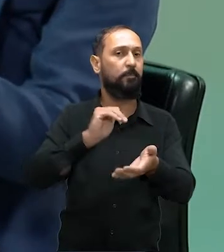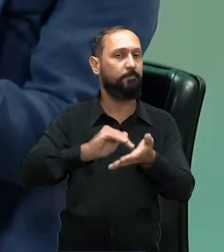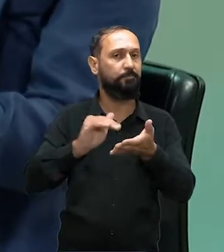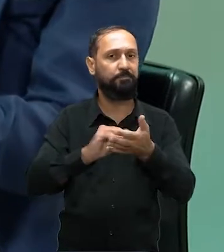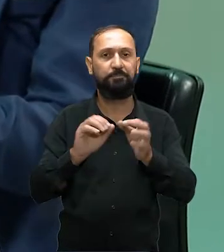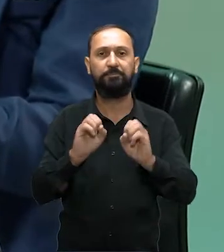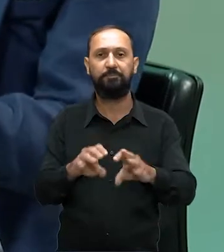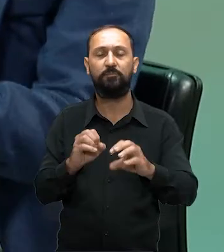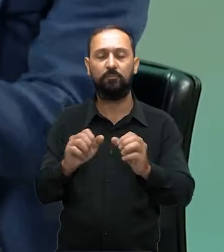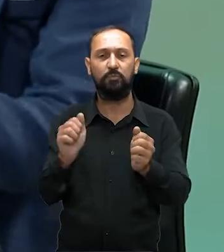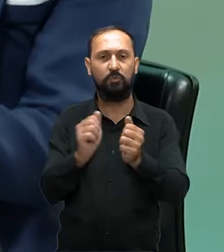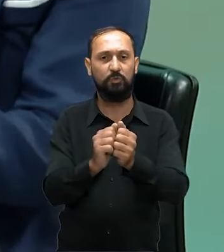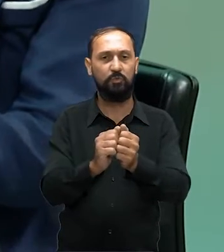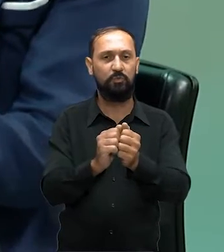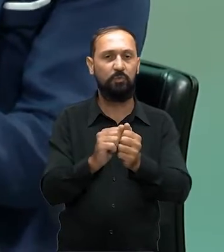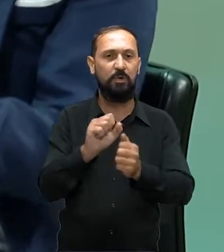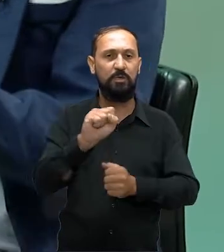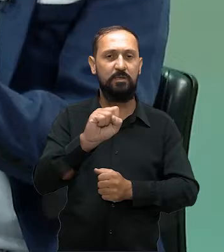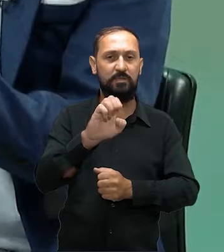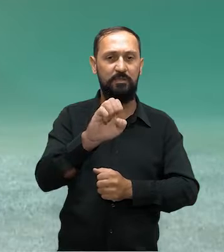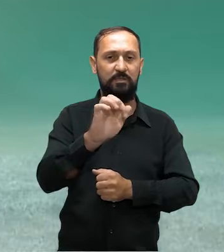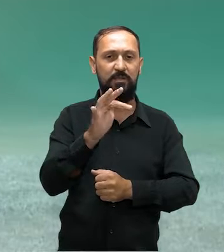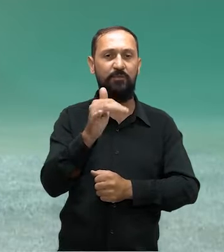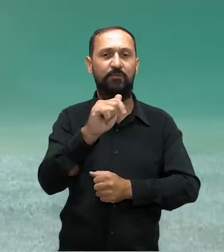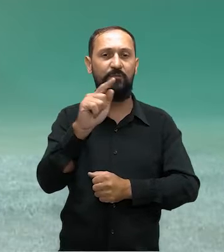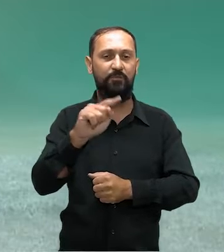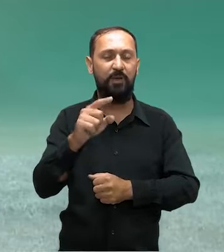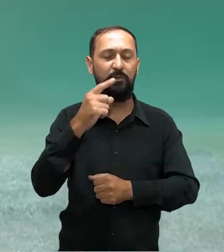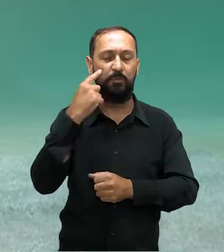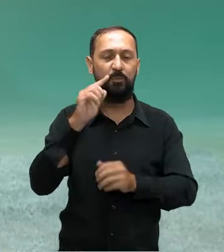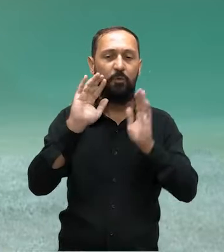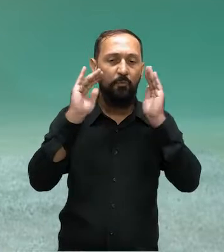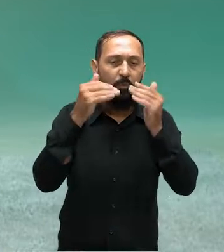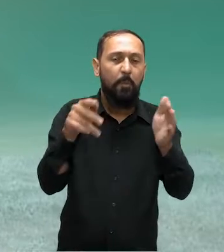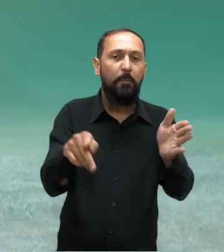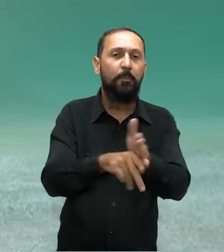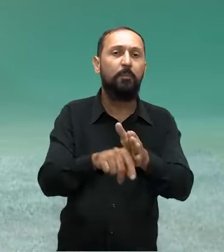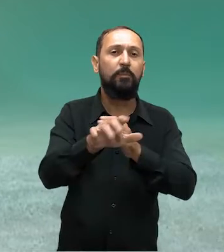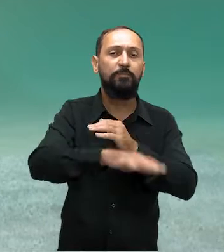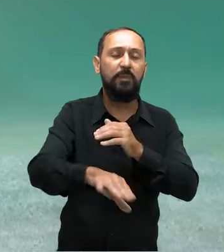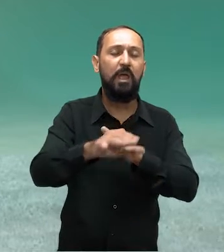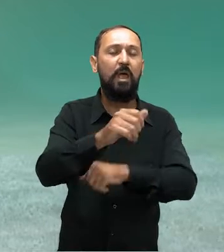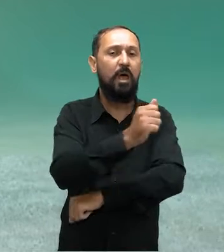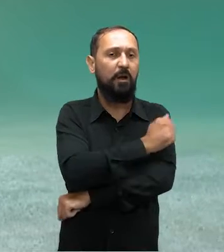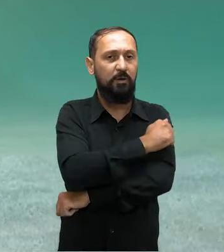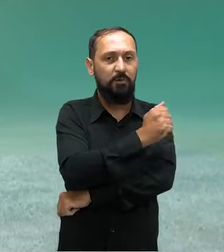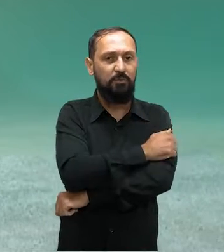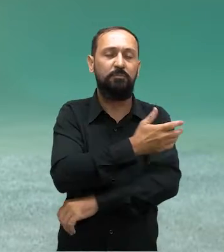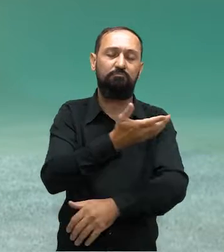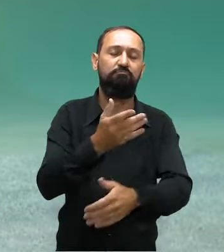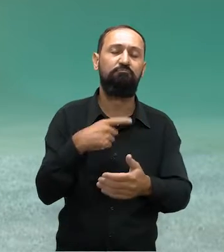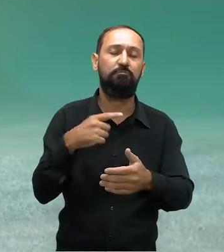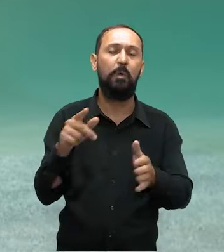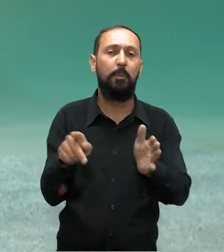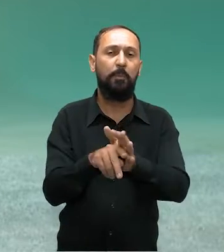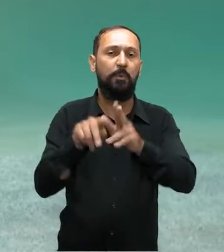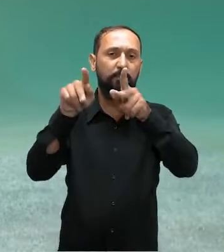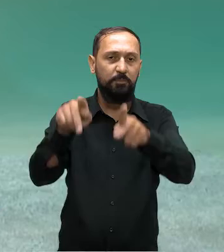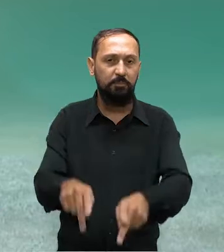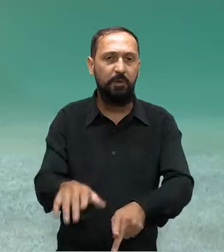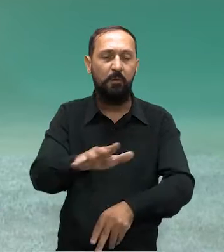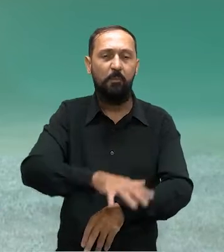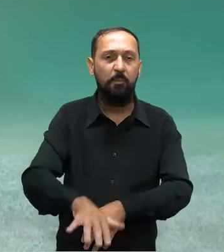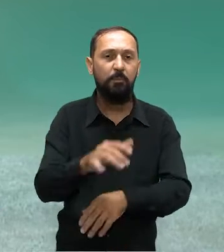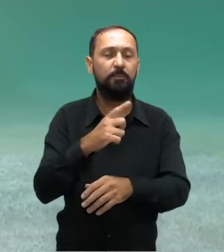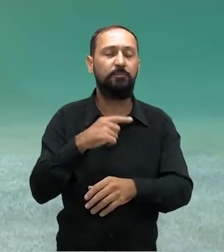a Secretaria de Educação, junto com a Cefaz. Porque o nosso público-alvo, um dos públicos-alvos, são os estudantes. Os estudantes, da